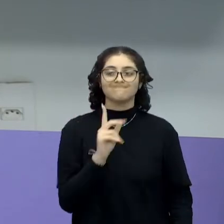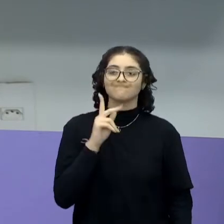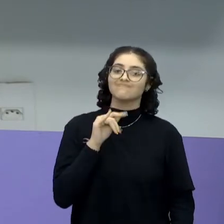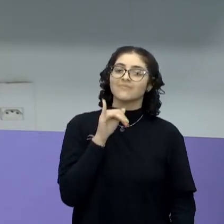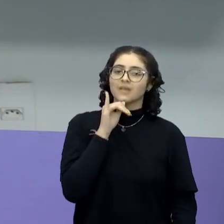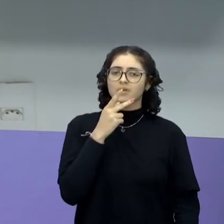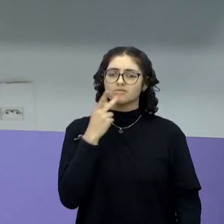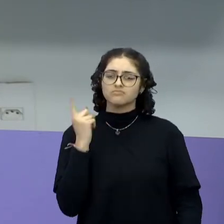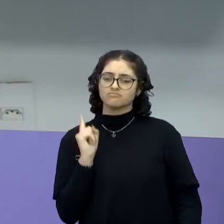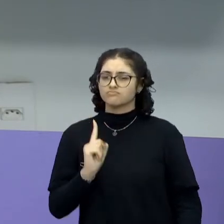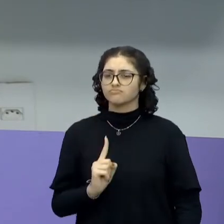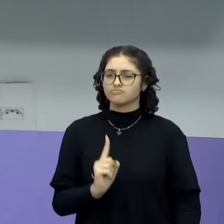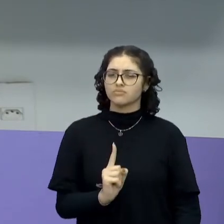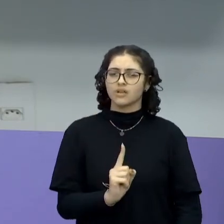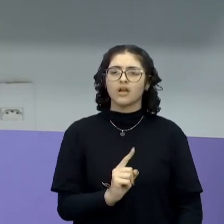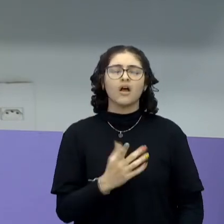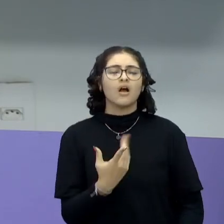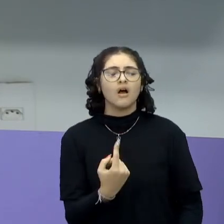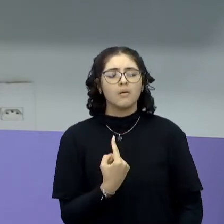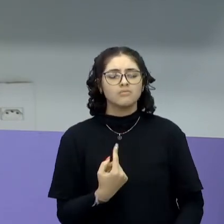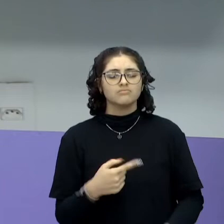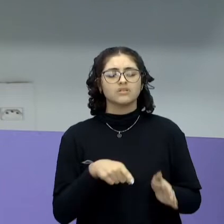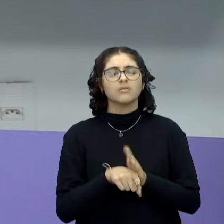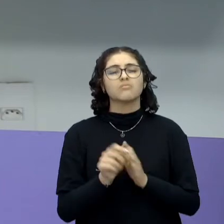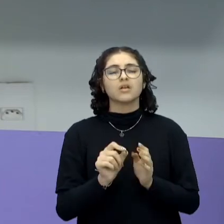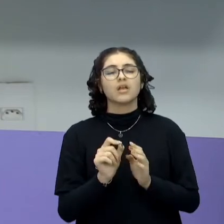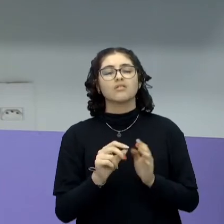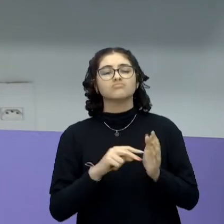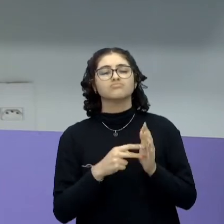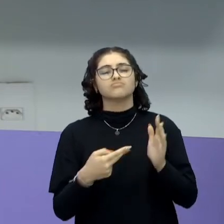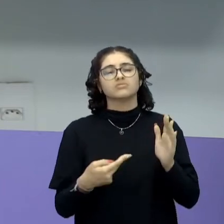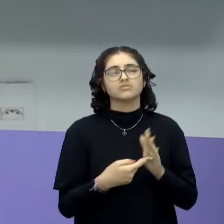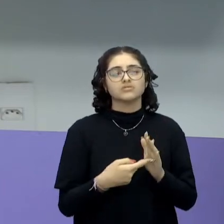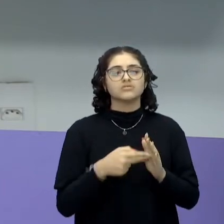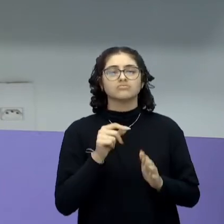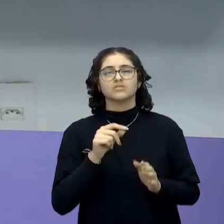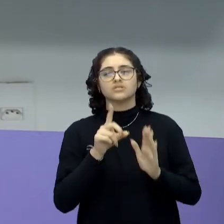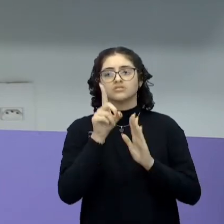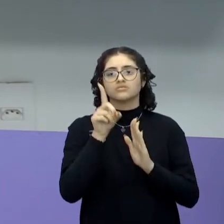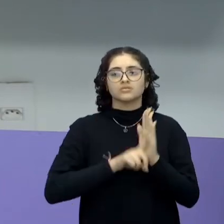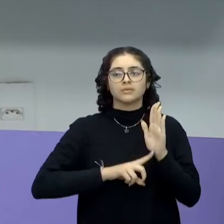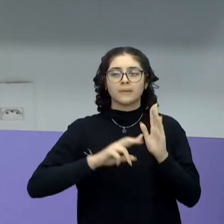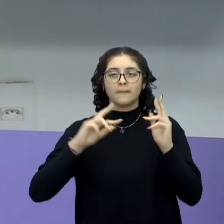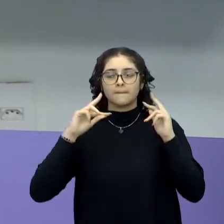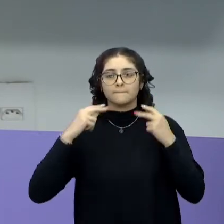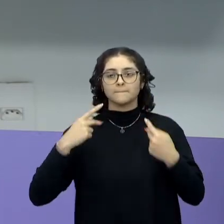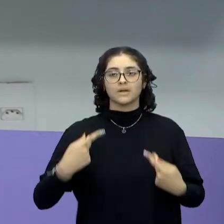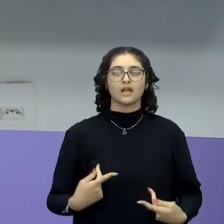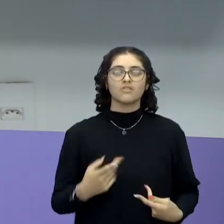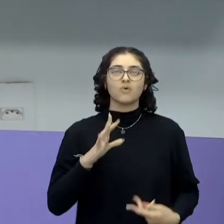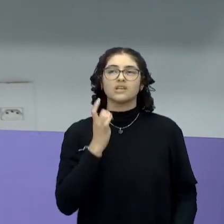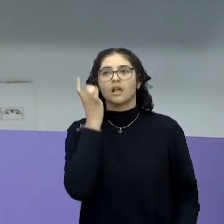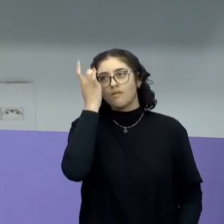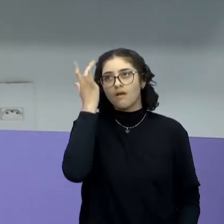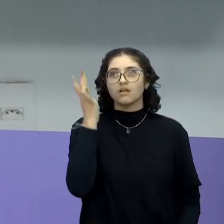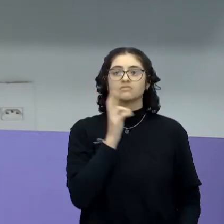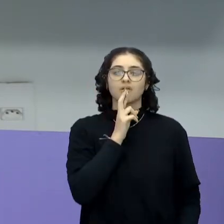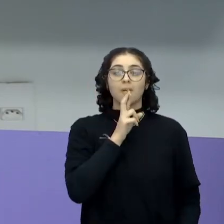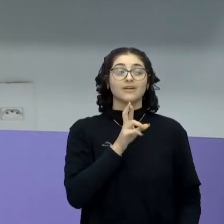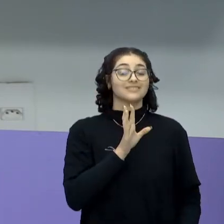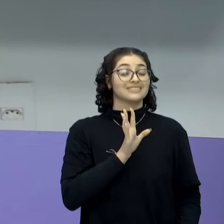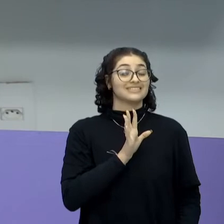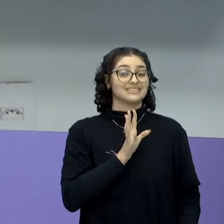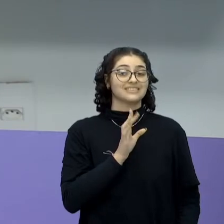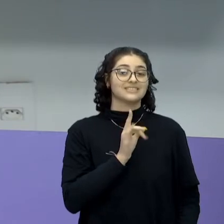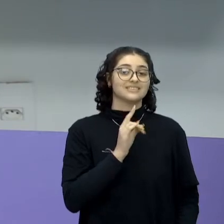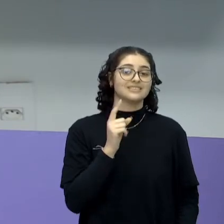pergunta assim: olha, me explica, me define aqui, diz para mim o que são direitos humanos. Essa não é uma resposta tão fácil, né, de ser